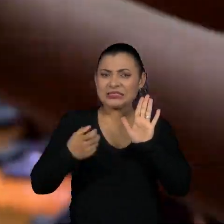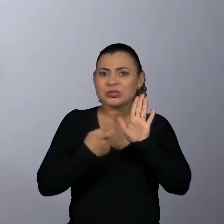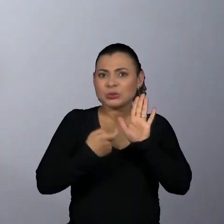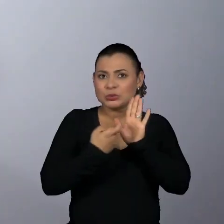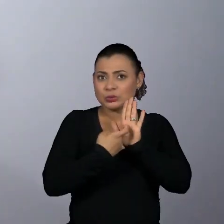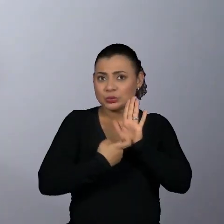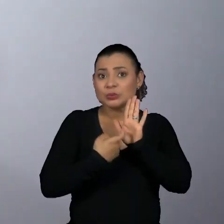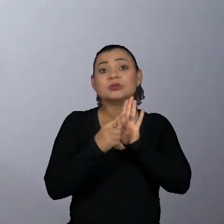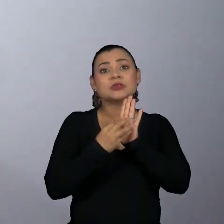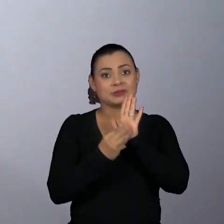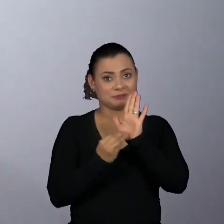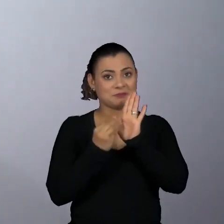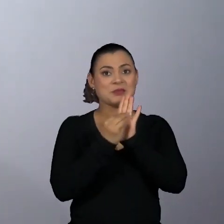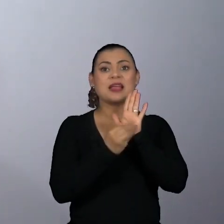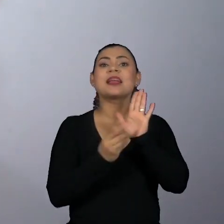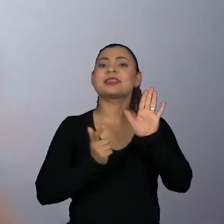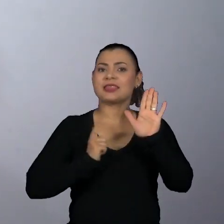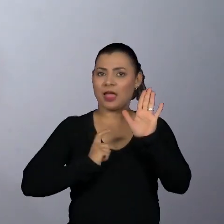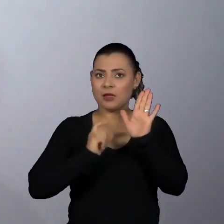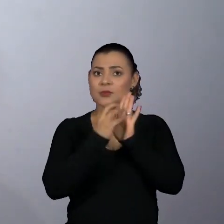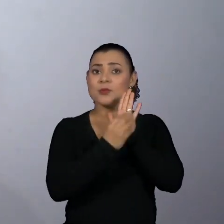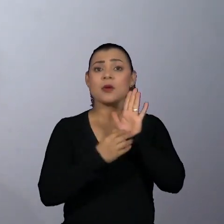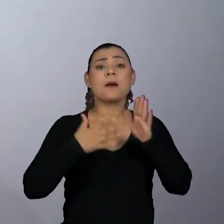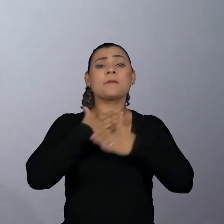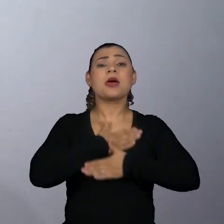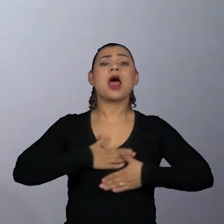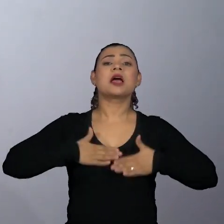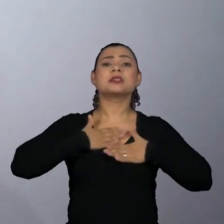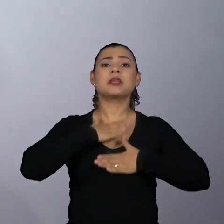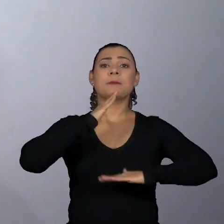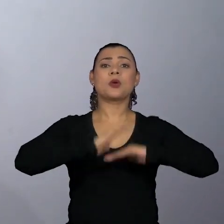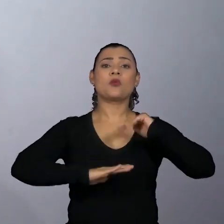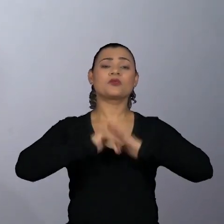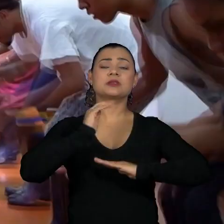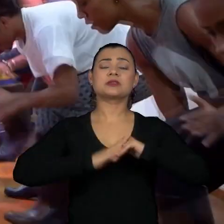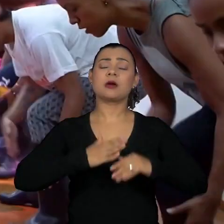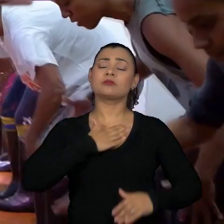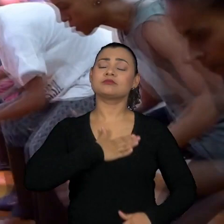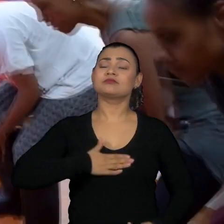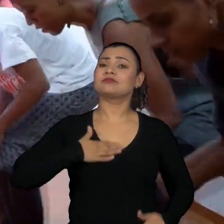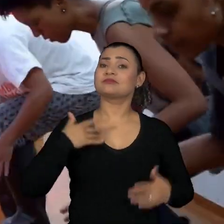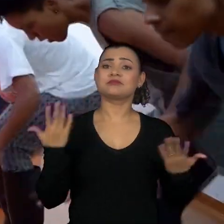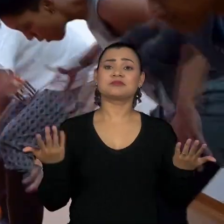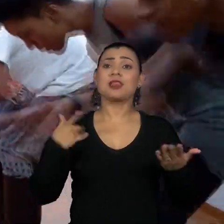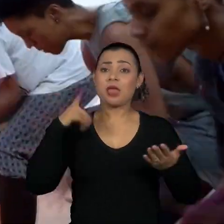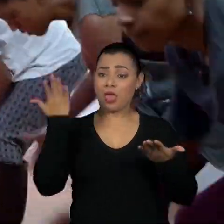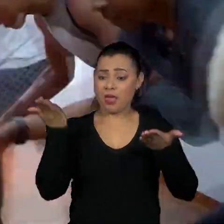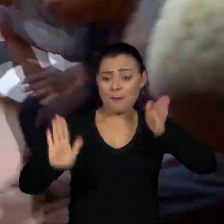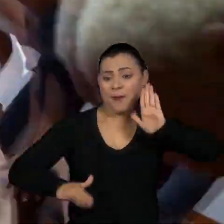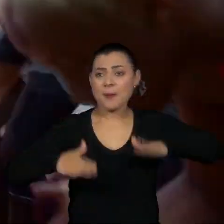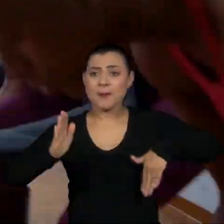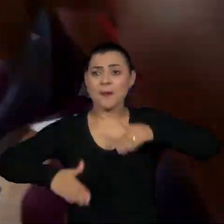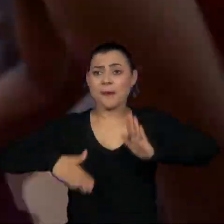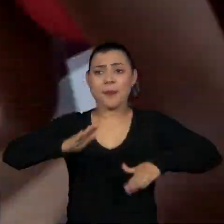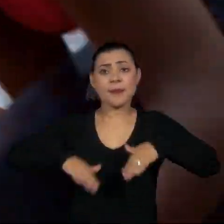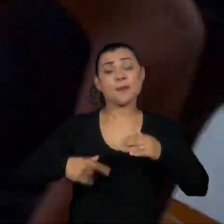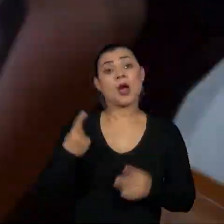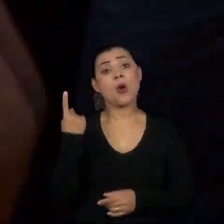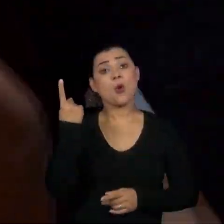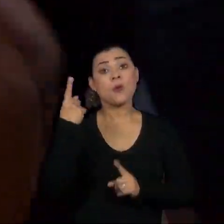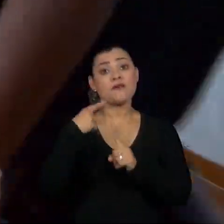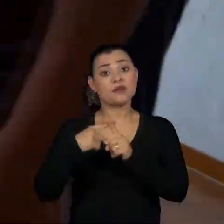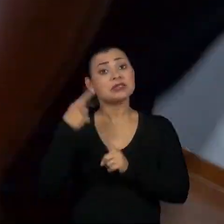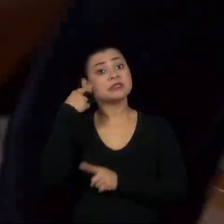São calos. Calos de prazer, de profissão. E é isso, de bater na bota uma vez na semana